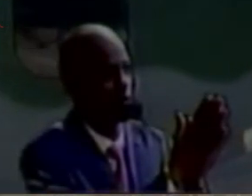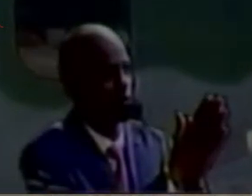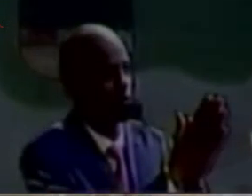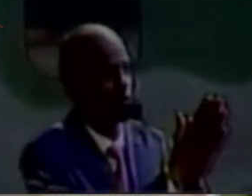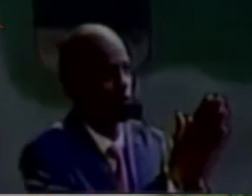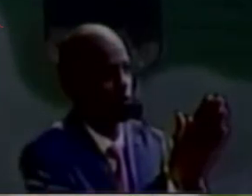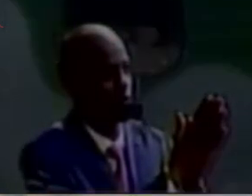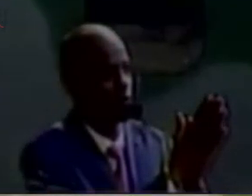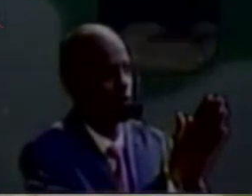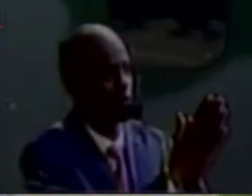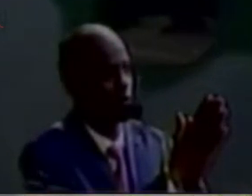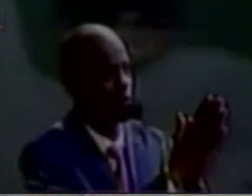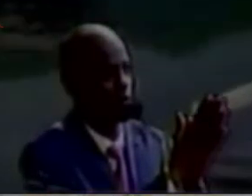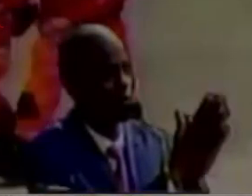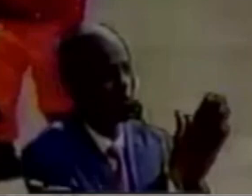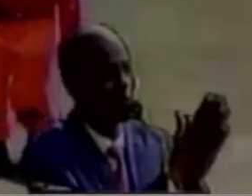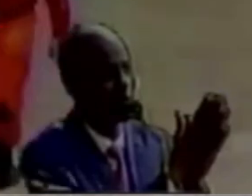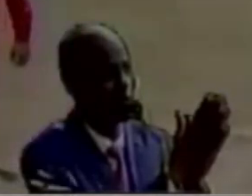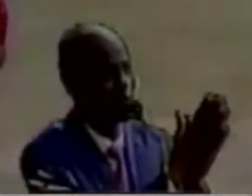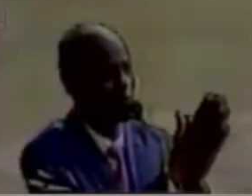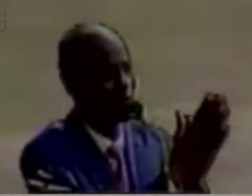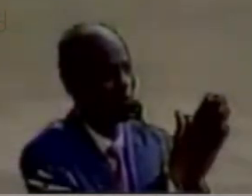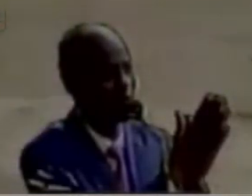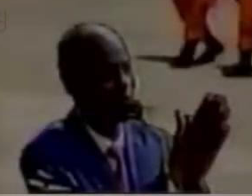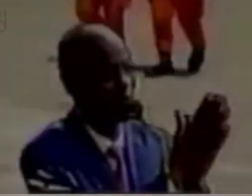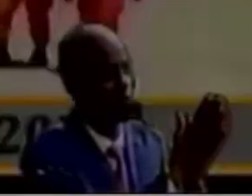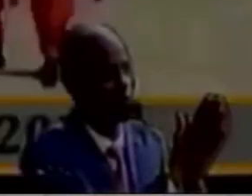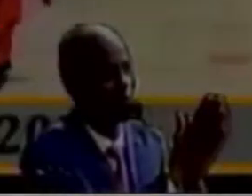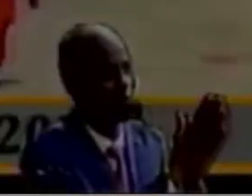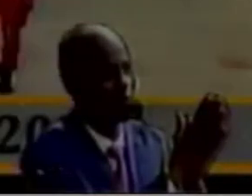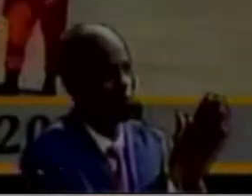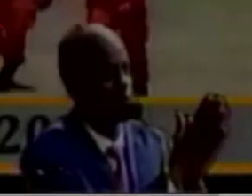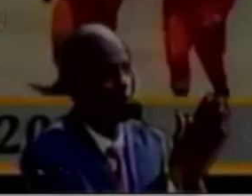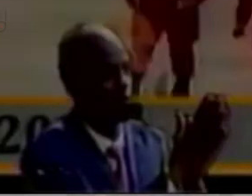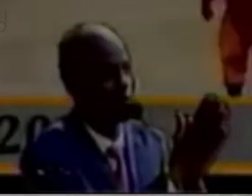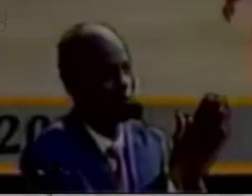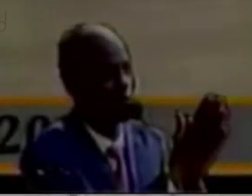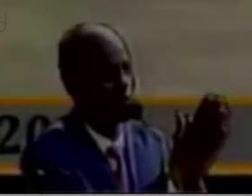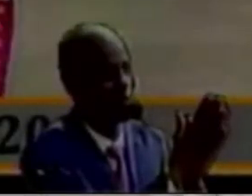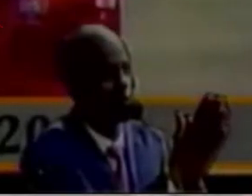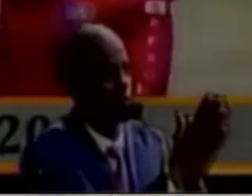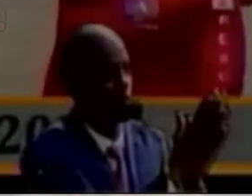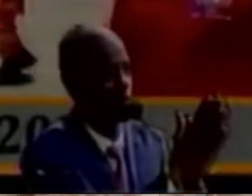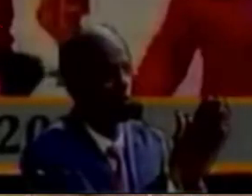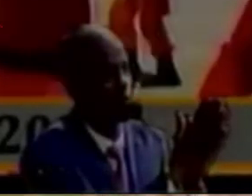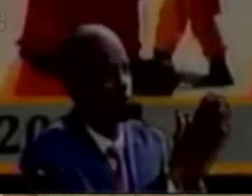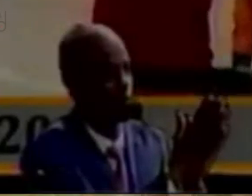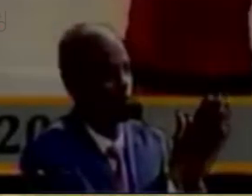trabalhos referentes a nossas atividades aqui. Eu vou ter material,